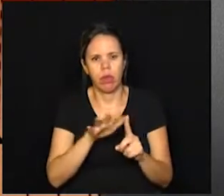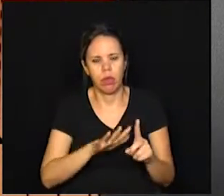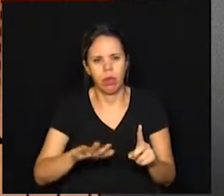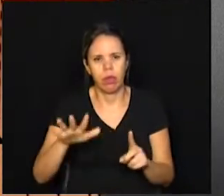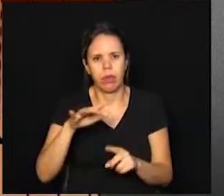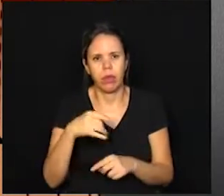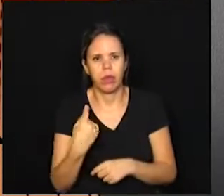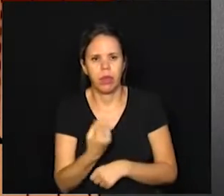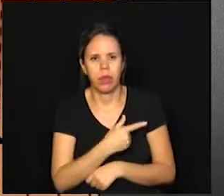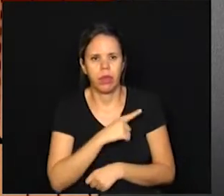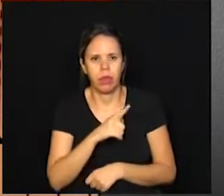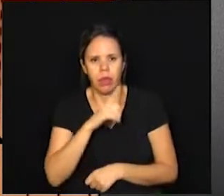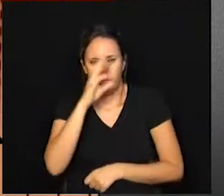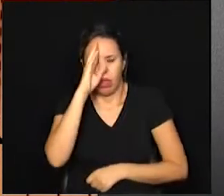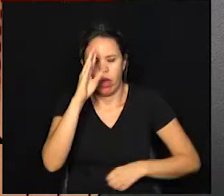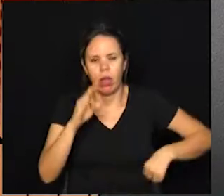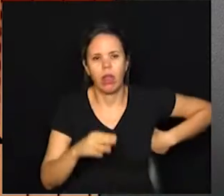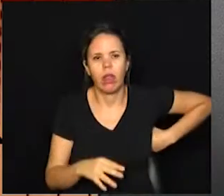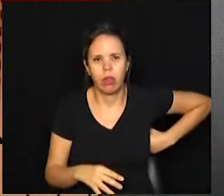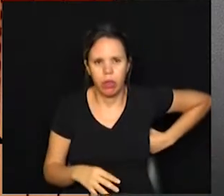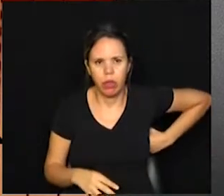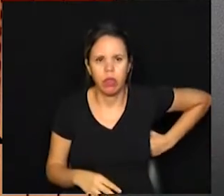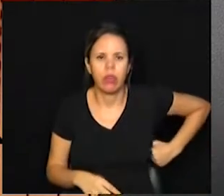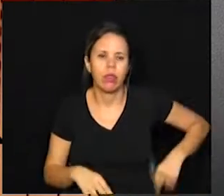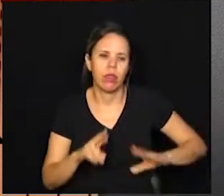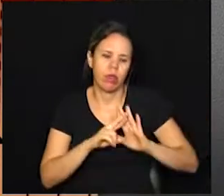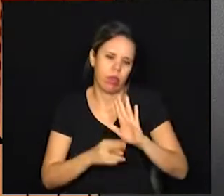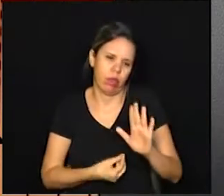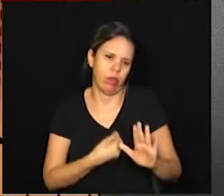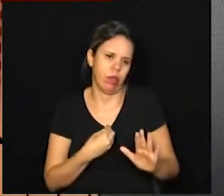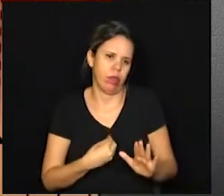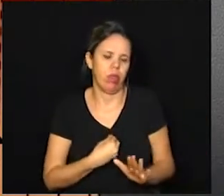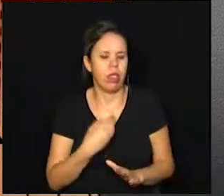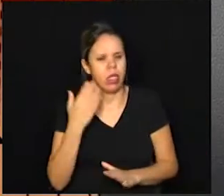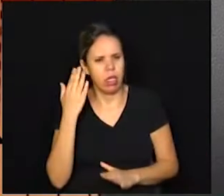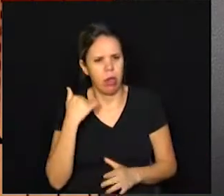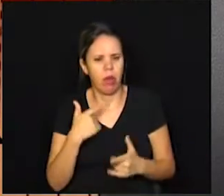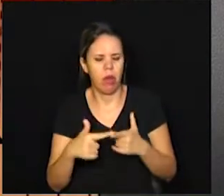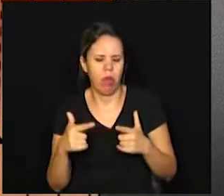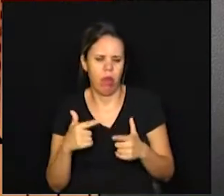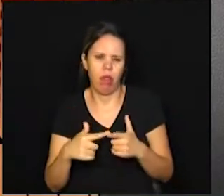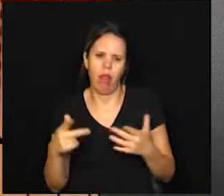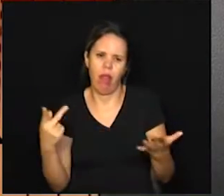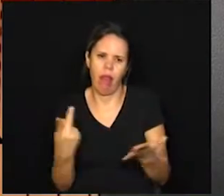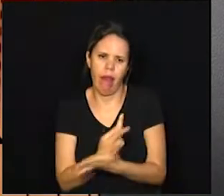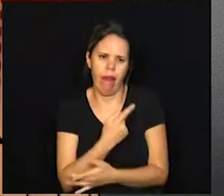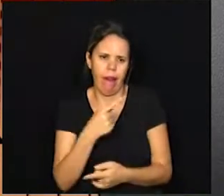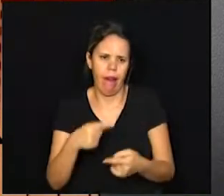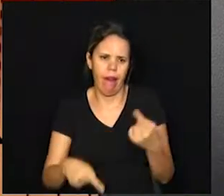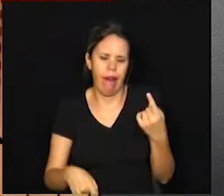temos princípios e sabemos que é desonesto intelectualmente